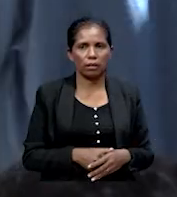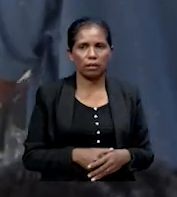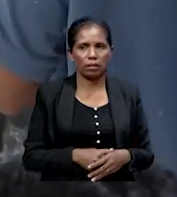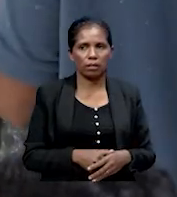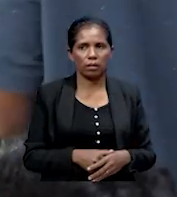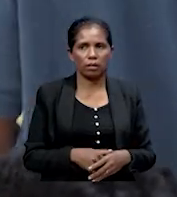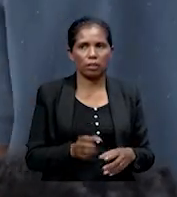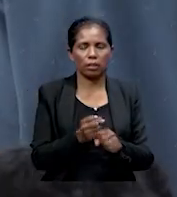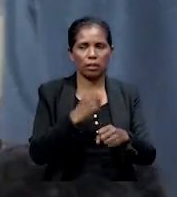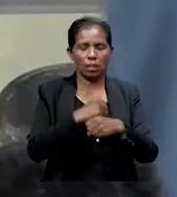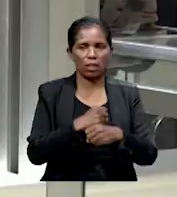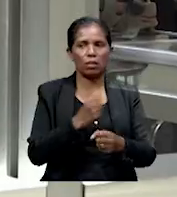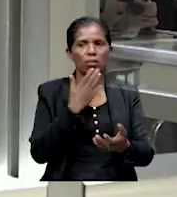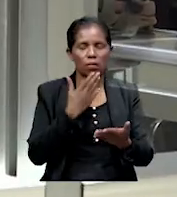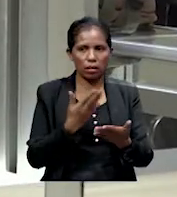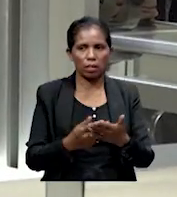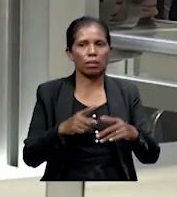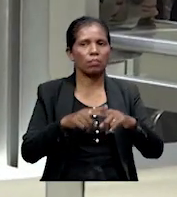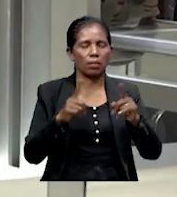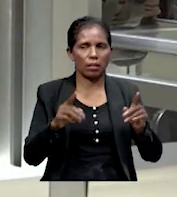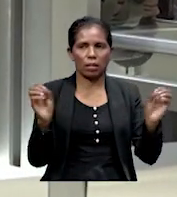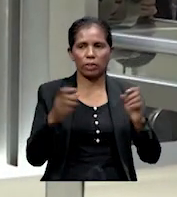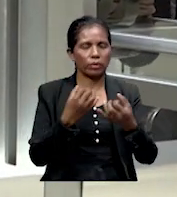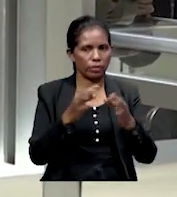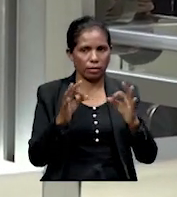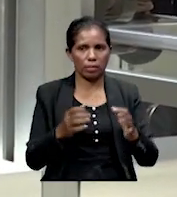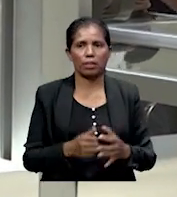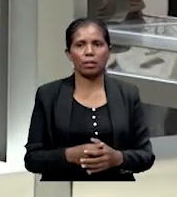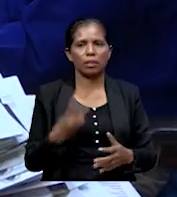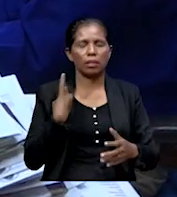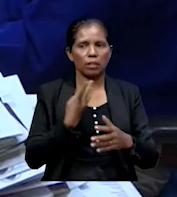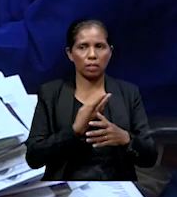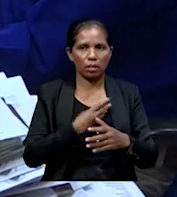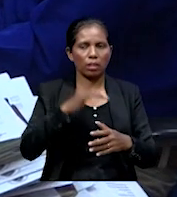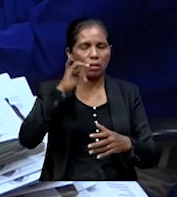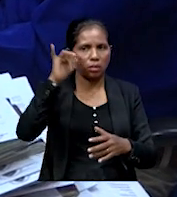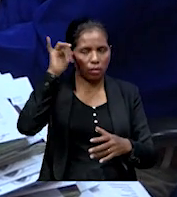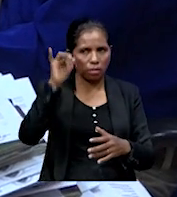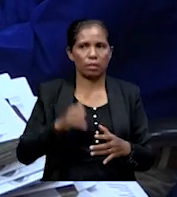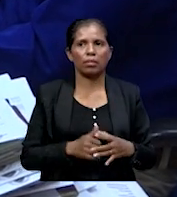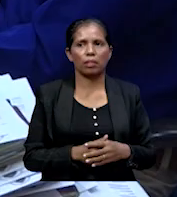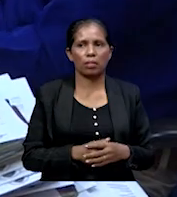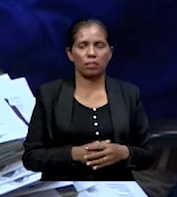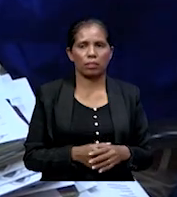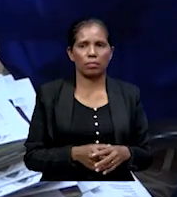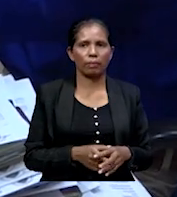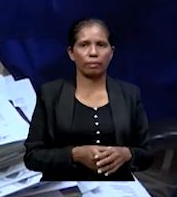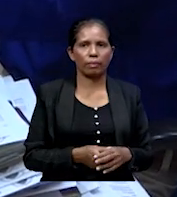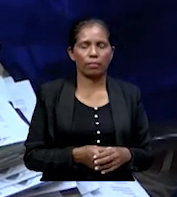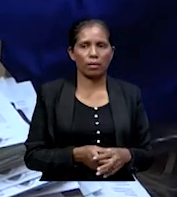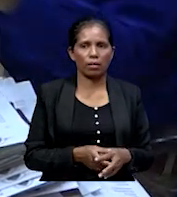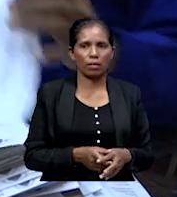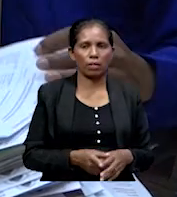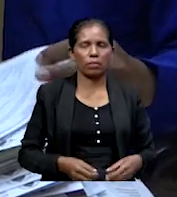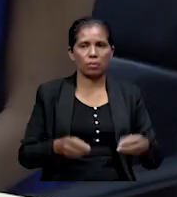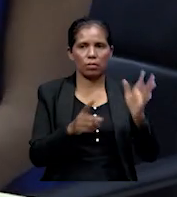sistema né lá funciona o dia, como é bem lá os total. E tanya sistema orsai kene iha parte handout ninya